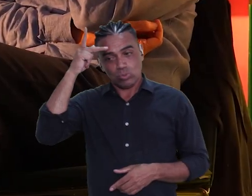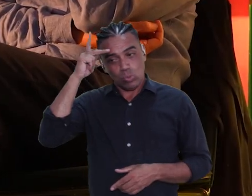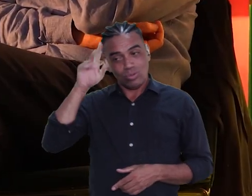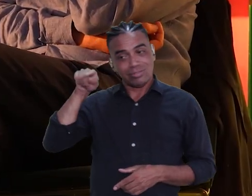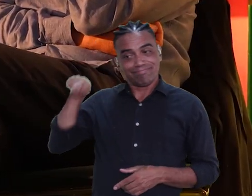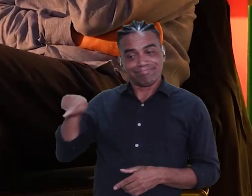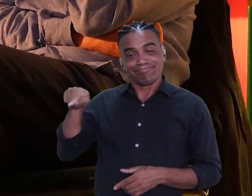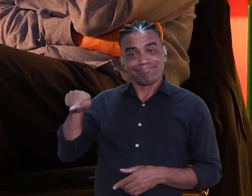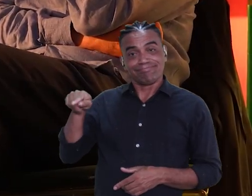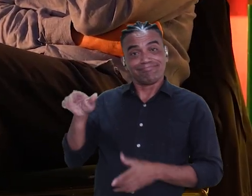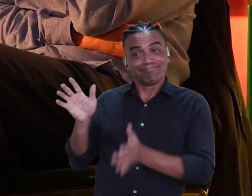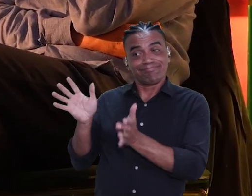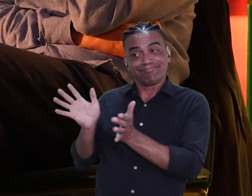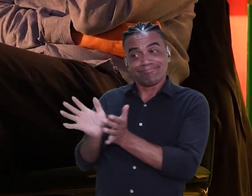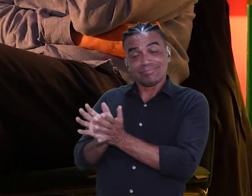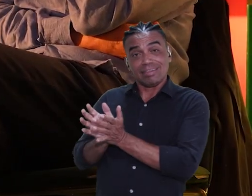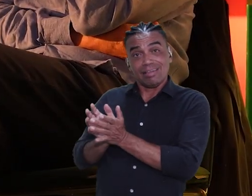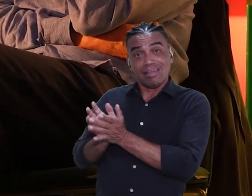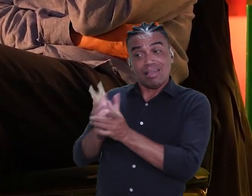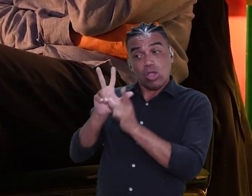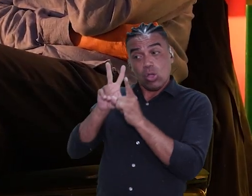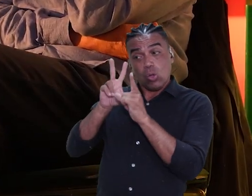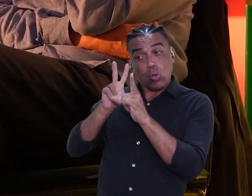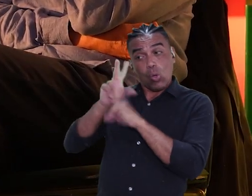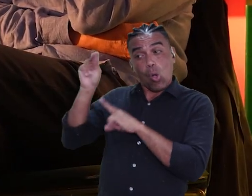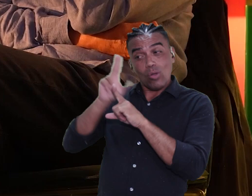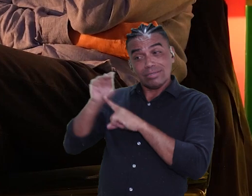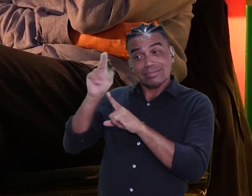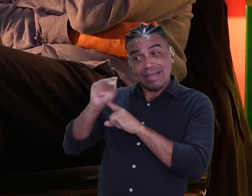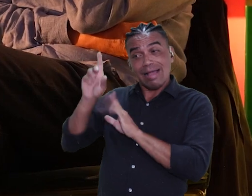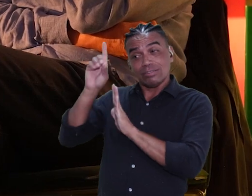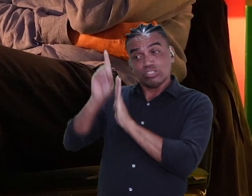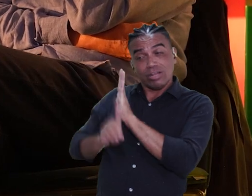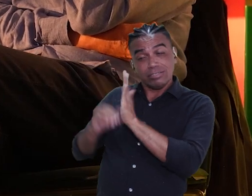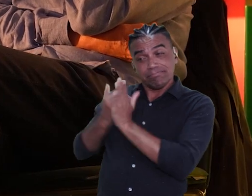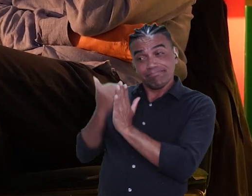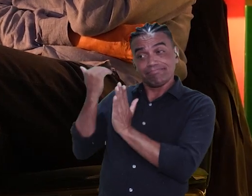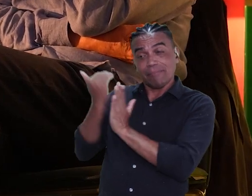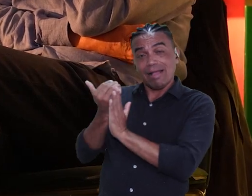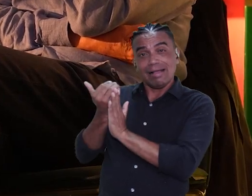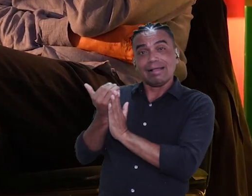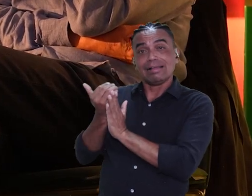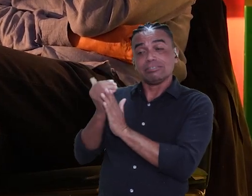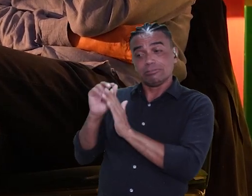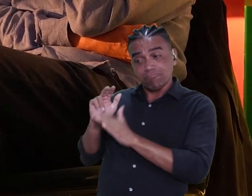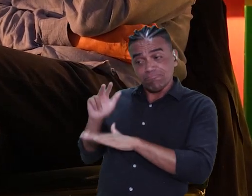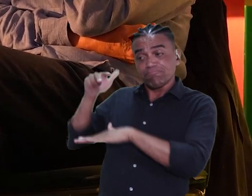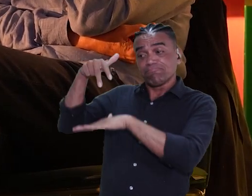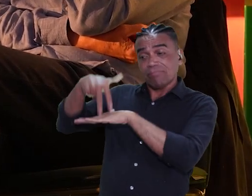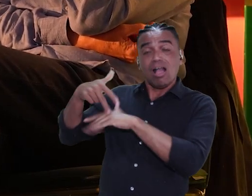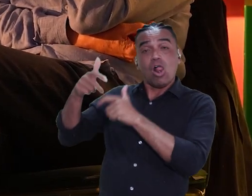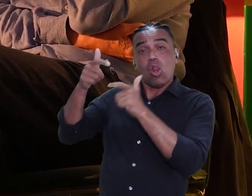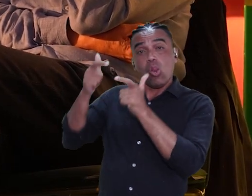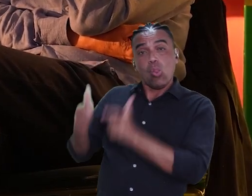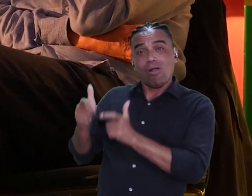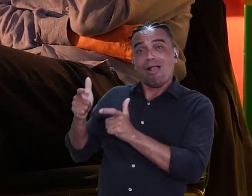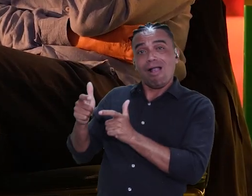lado tentando conquistar espaço, ter mais espaço, ganhar